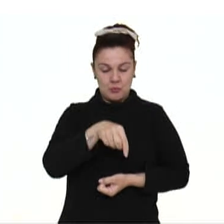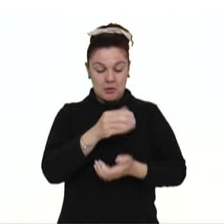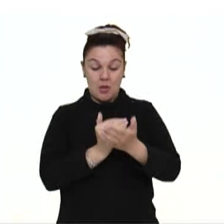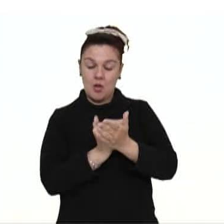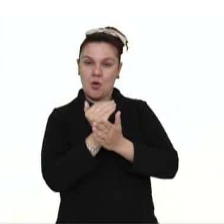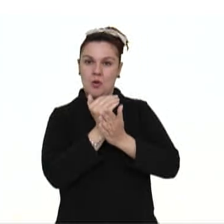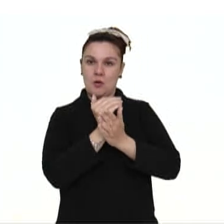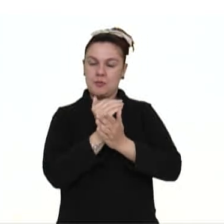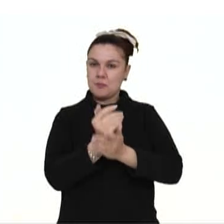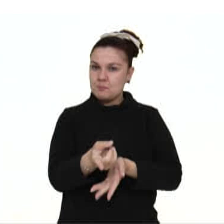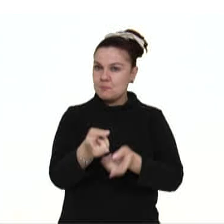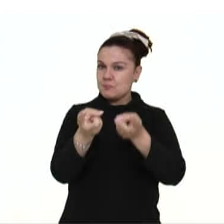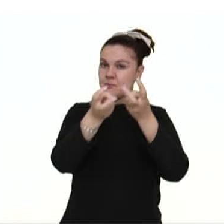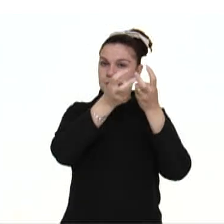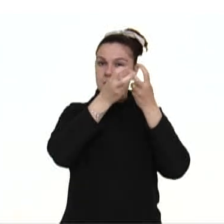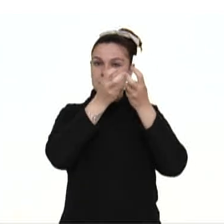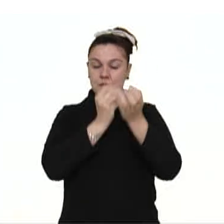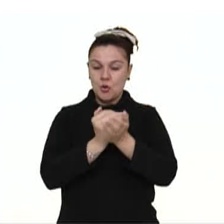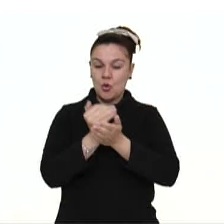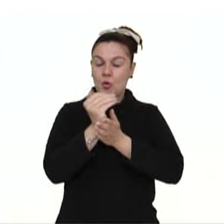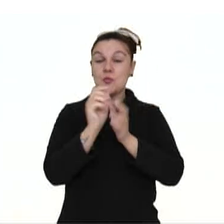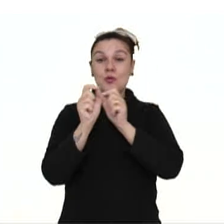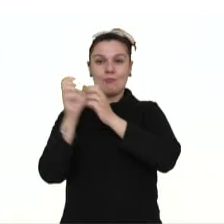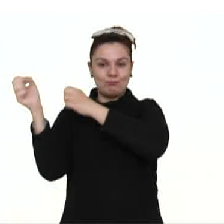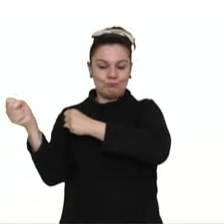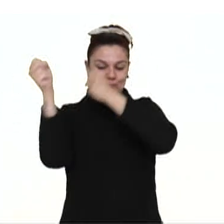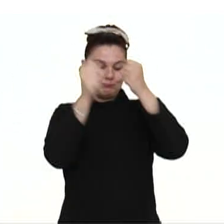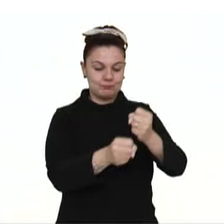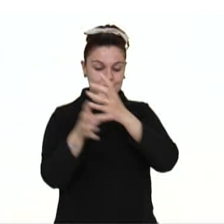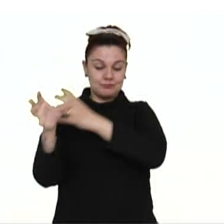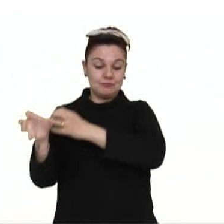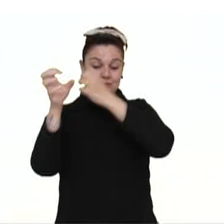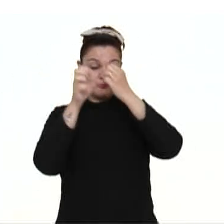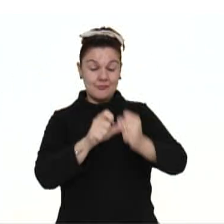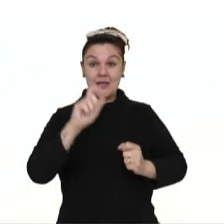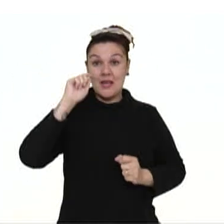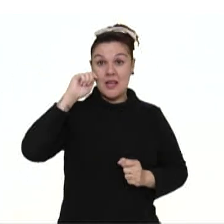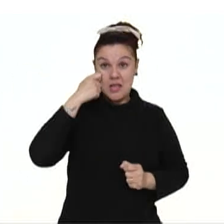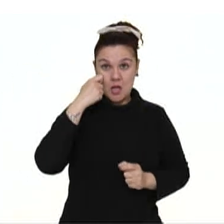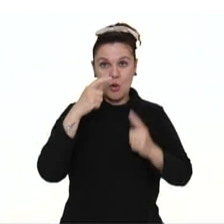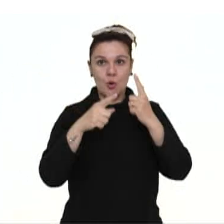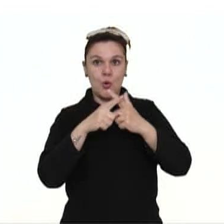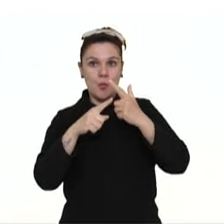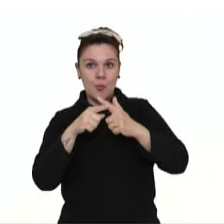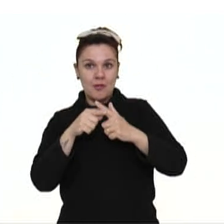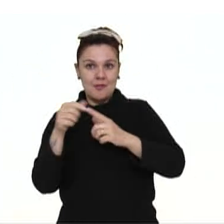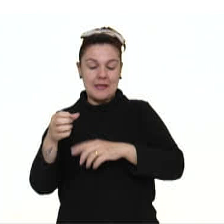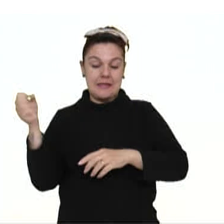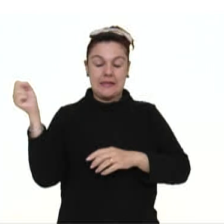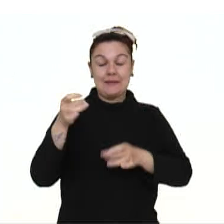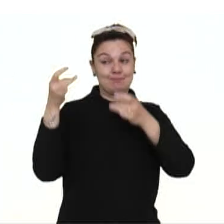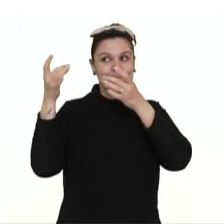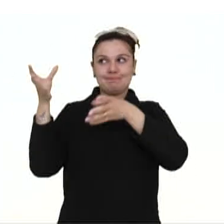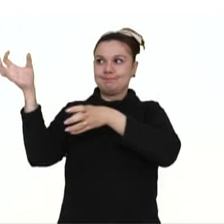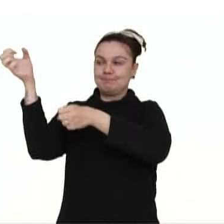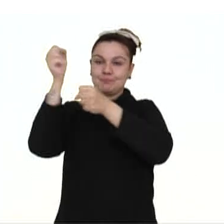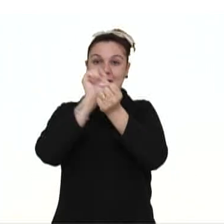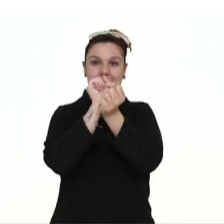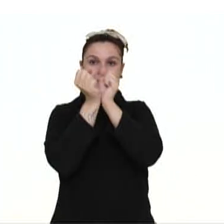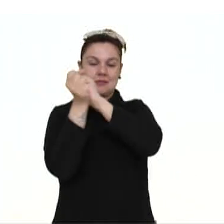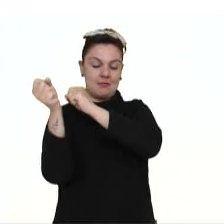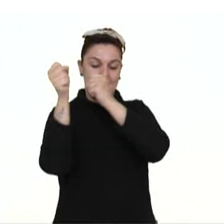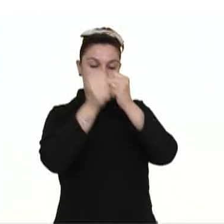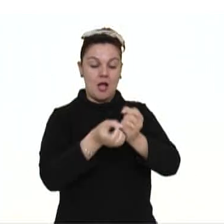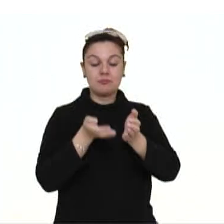começou a ser delineada a partir do tráfico negreiro, quando milhões de africanos deixaram forçadamente o continente